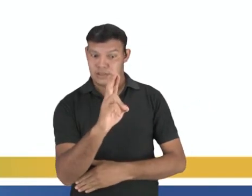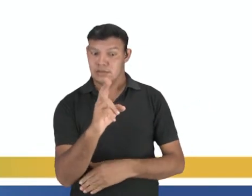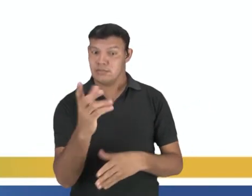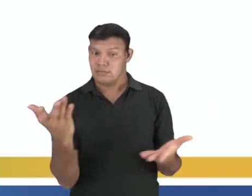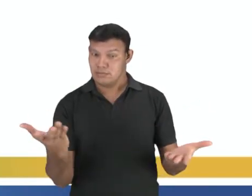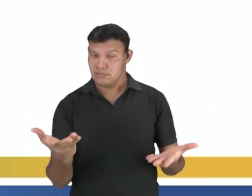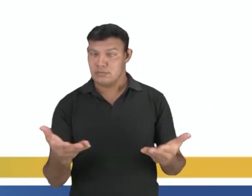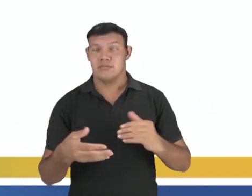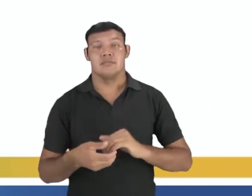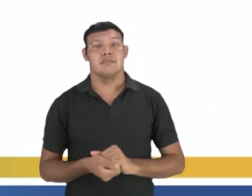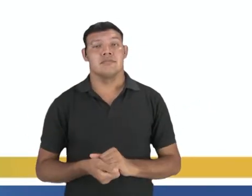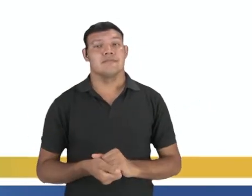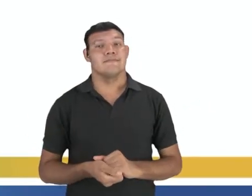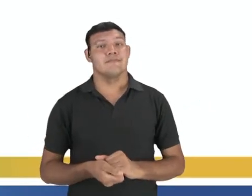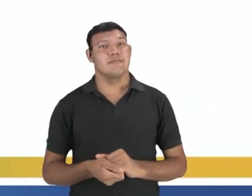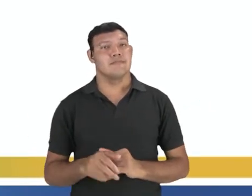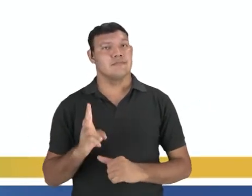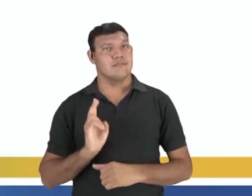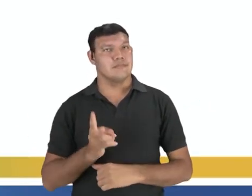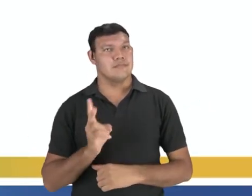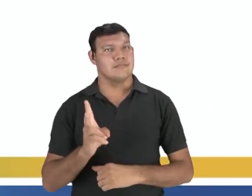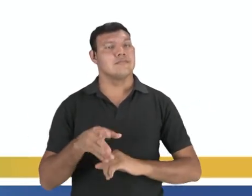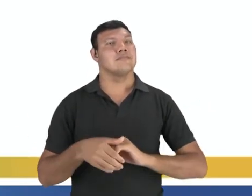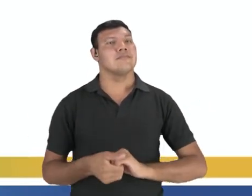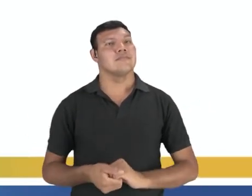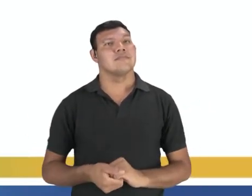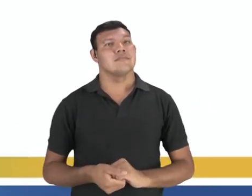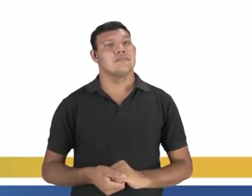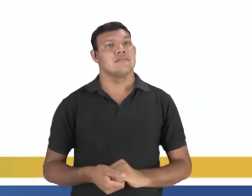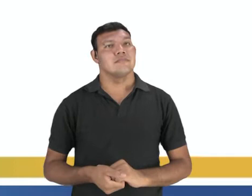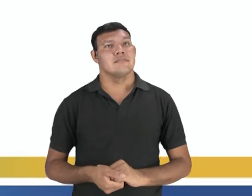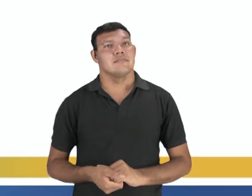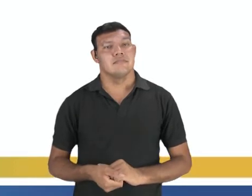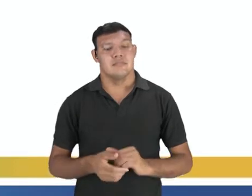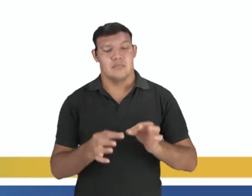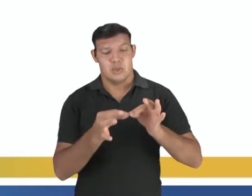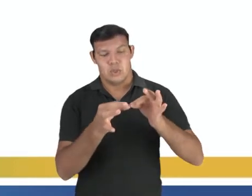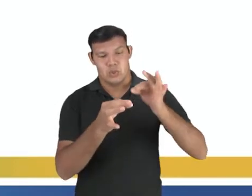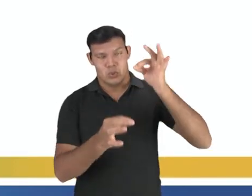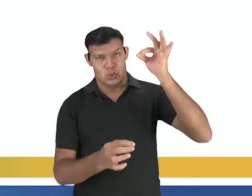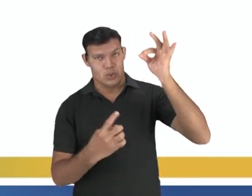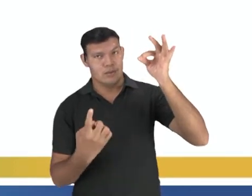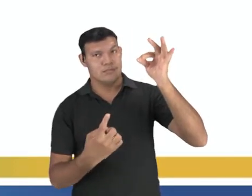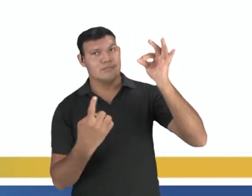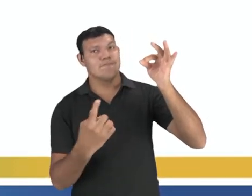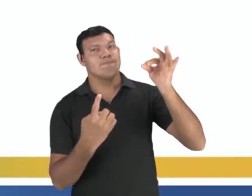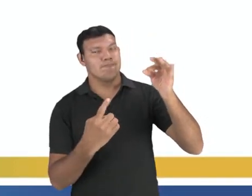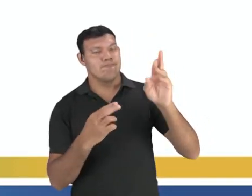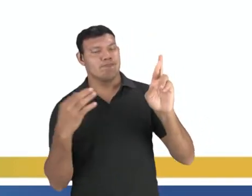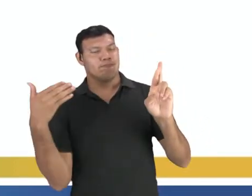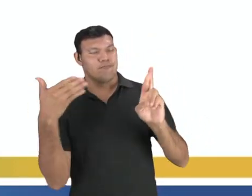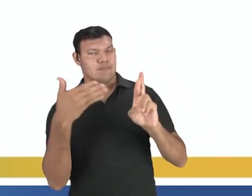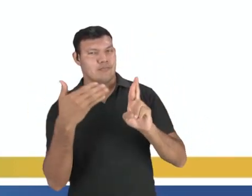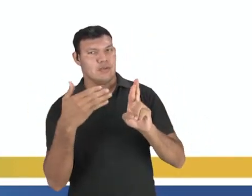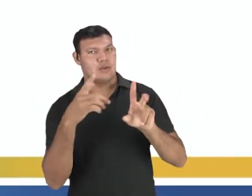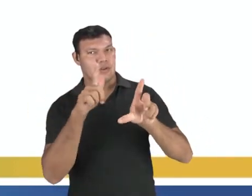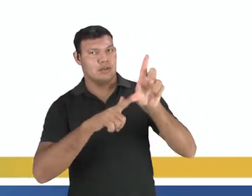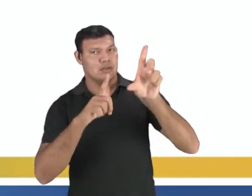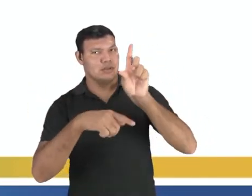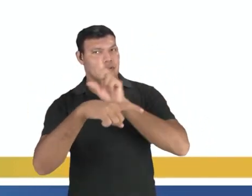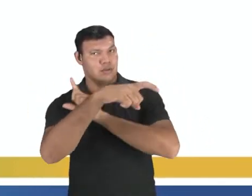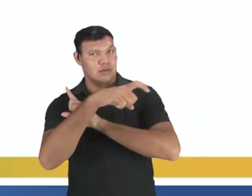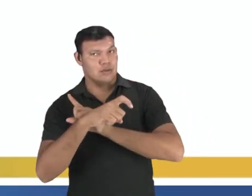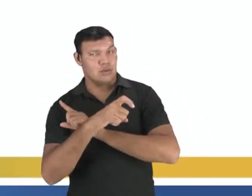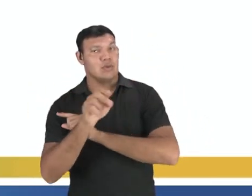momento. Continuando. Com o valor da altura em função de x, utilizando